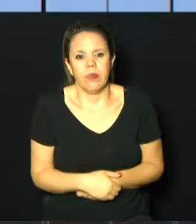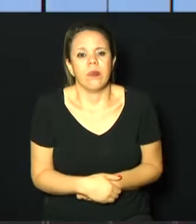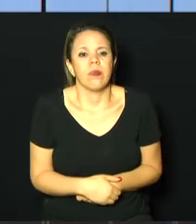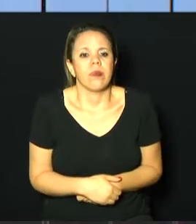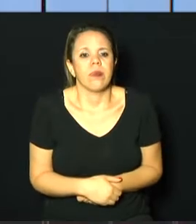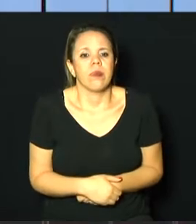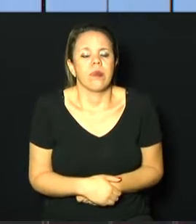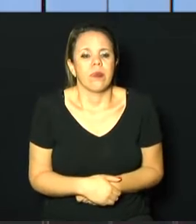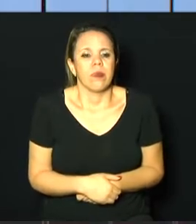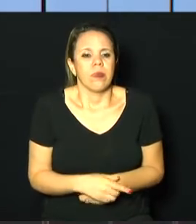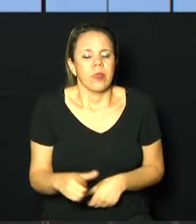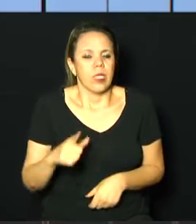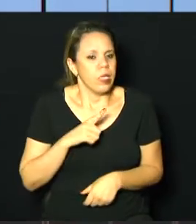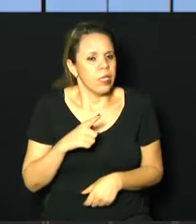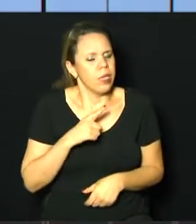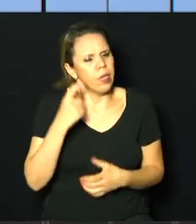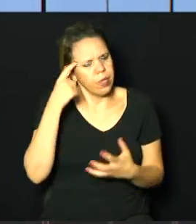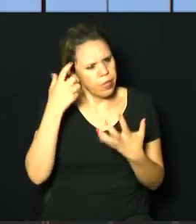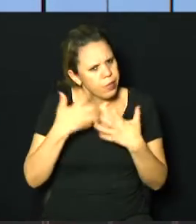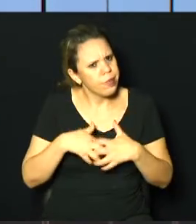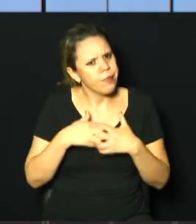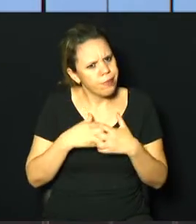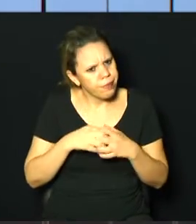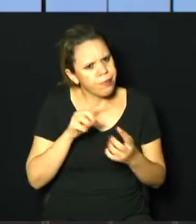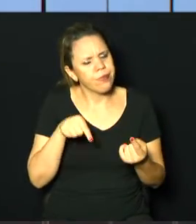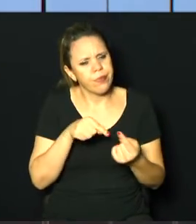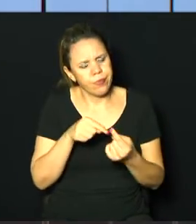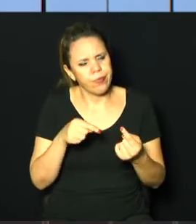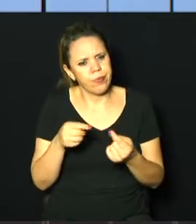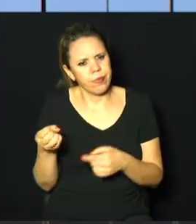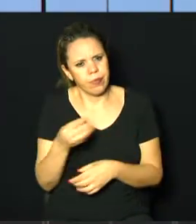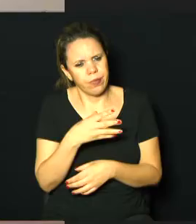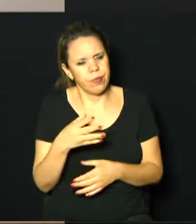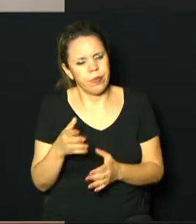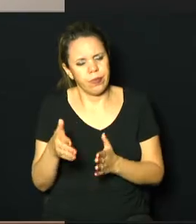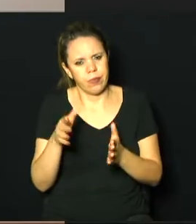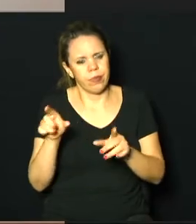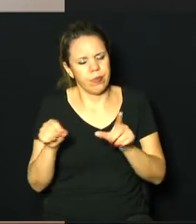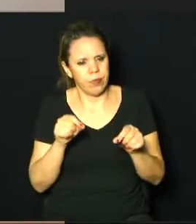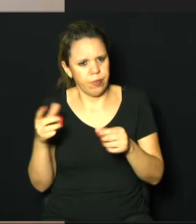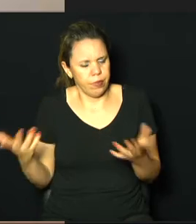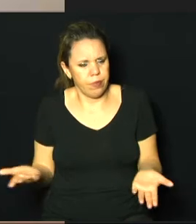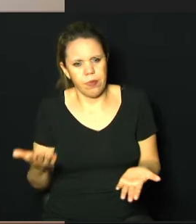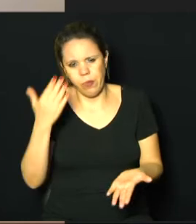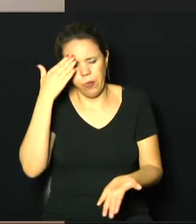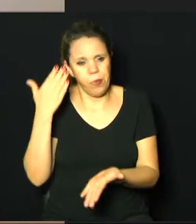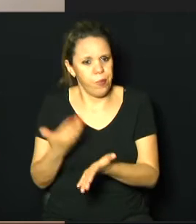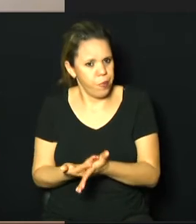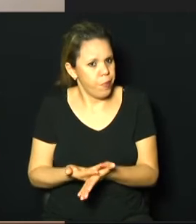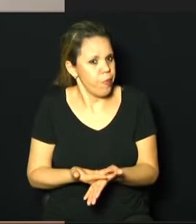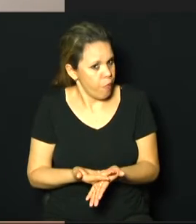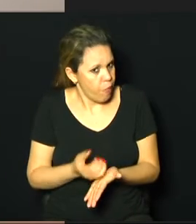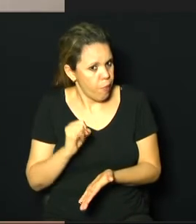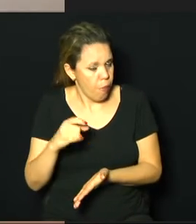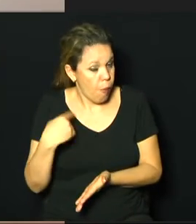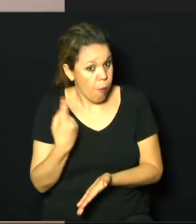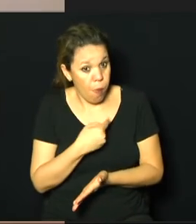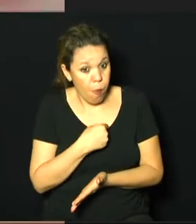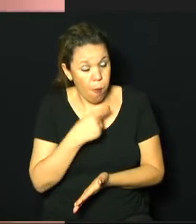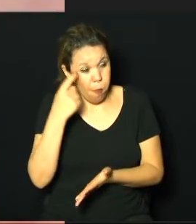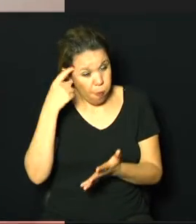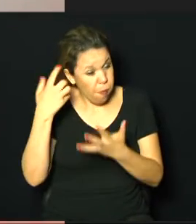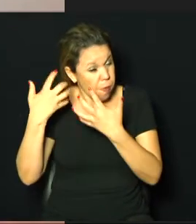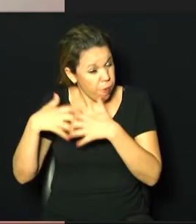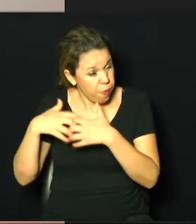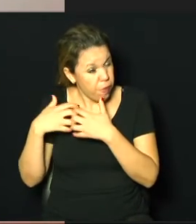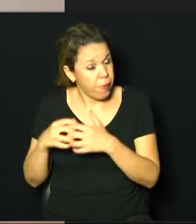A gente já tem que ir colocando a cabeça nesse sentido, nesse caminho? Eu acredito que se a gente ficar muito